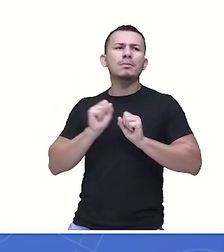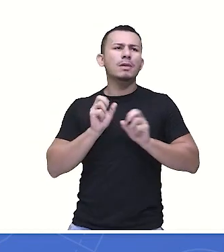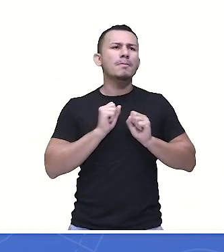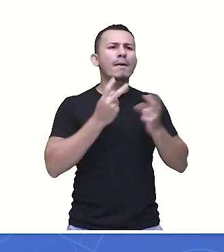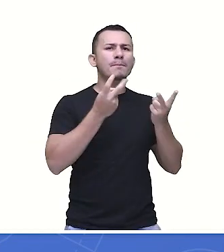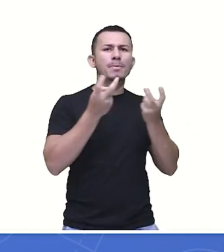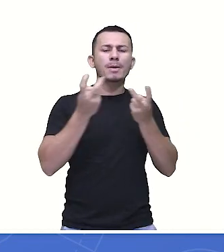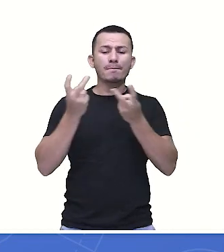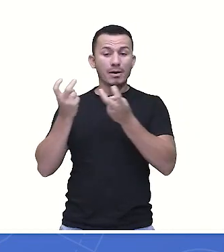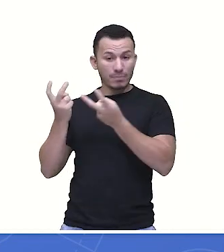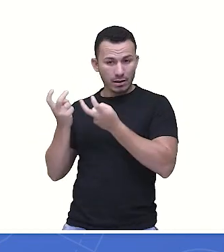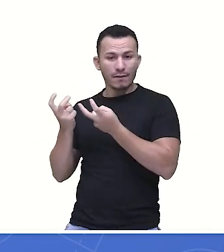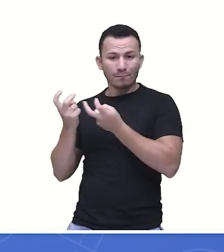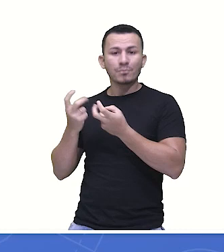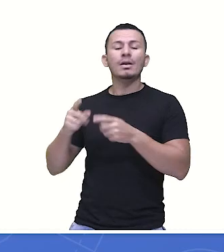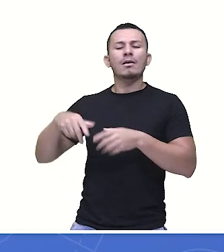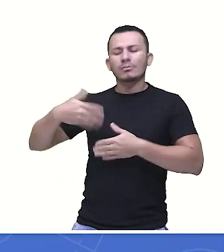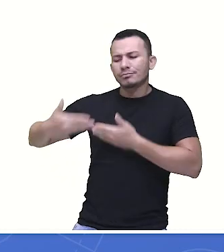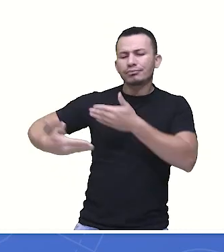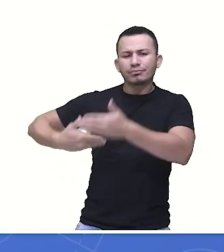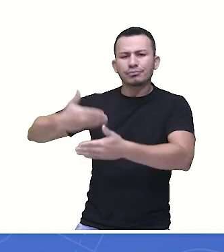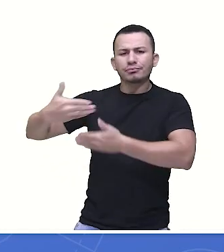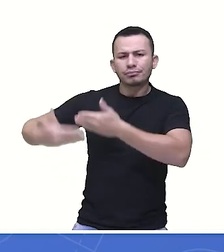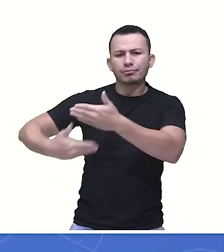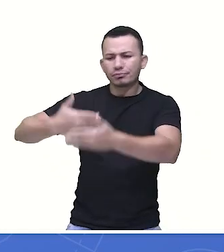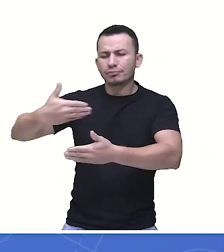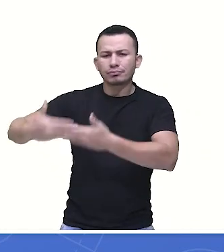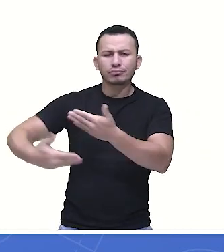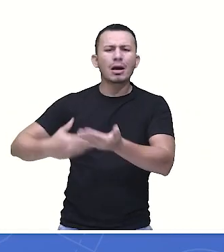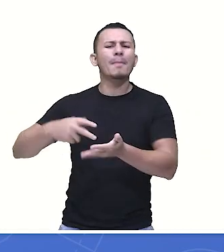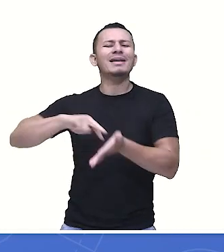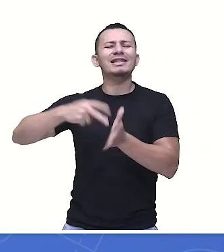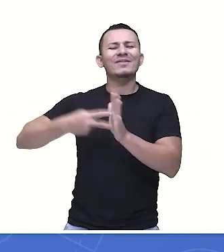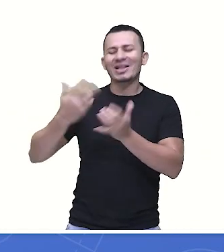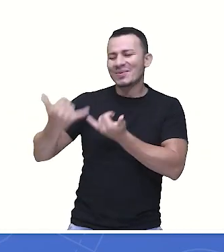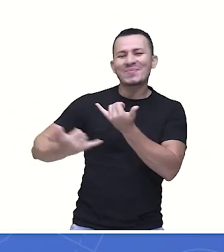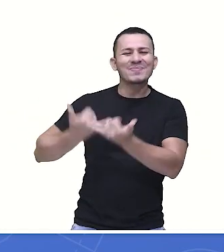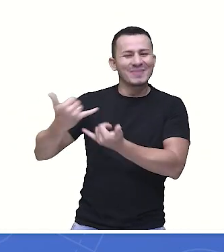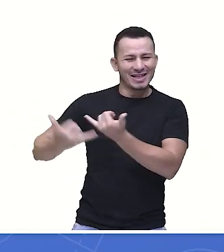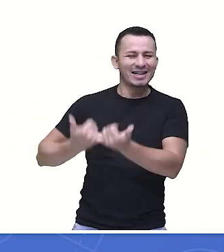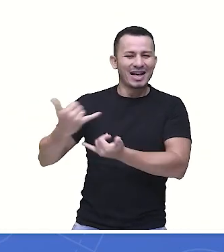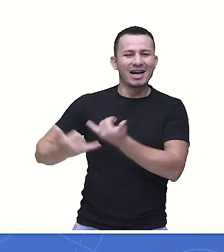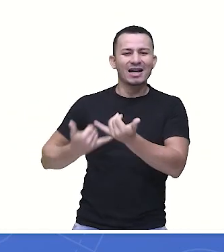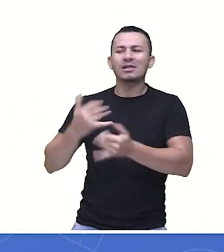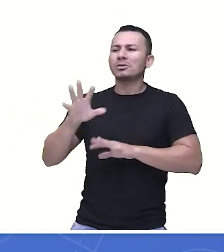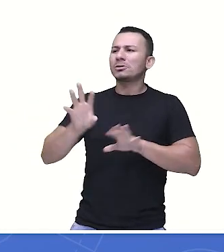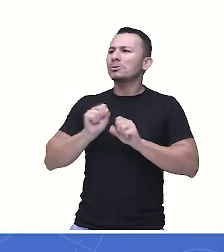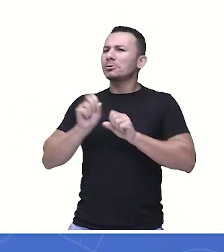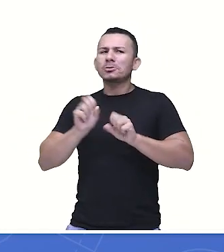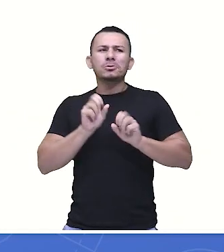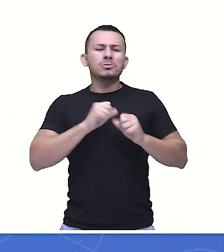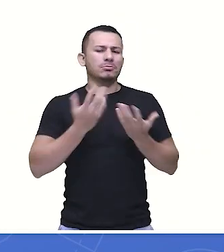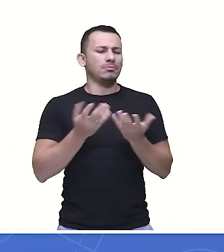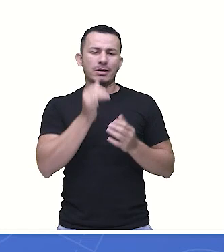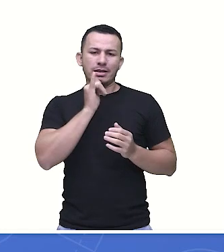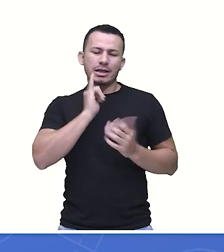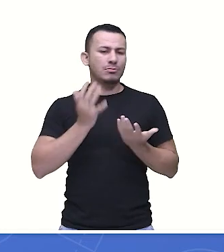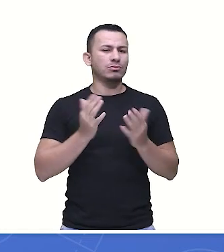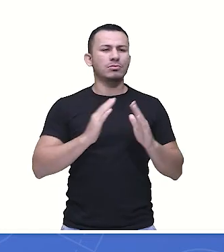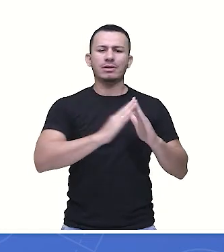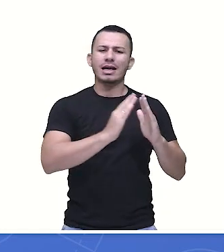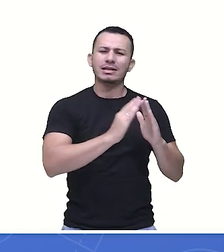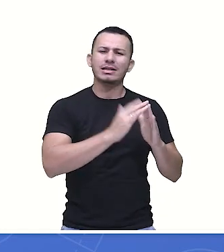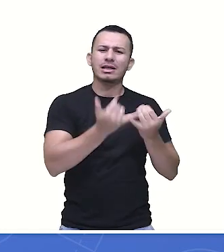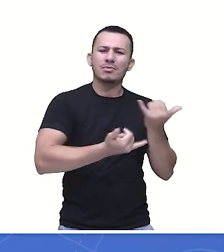observando e ela vai, então, brincando, ela vai fazendo isso. Não é isso? A gente, quando é criança, brinca de casinha, brinca